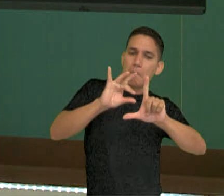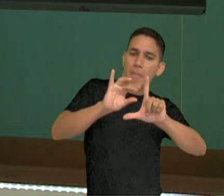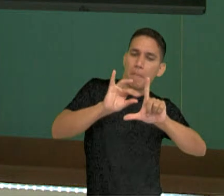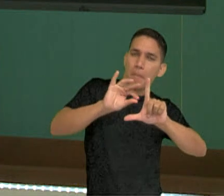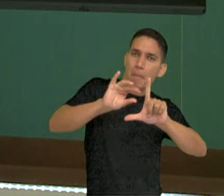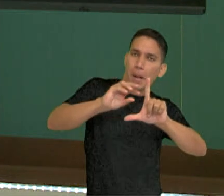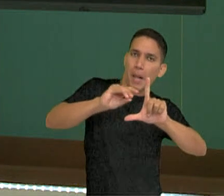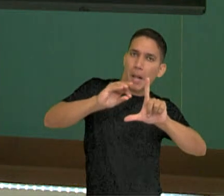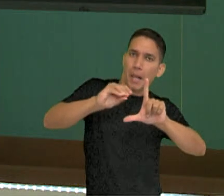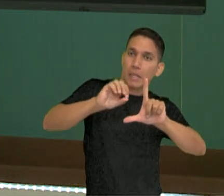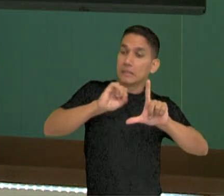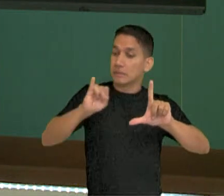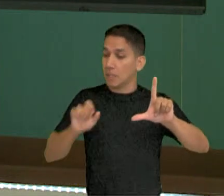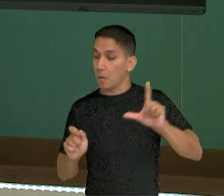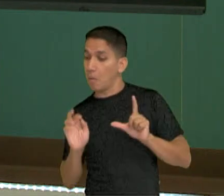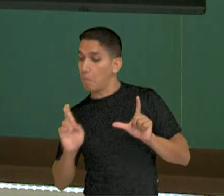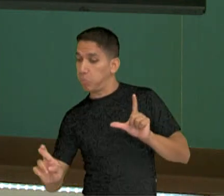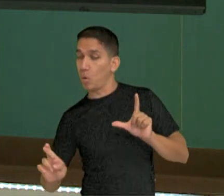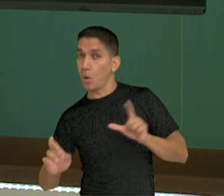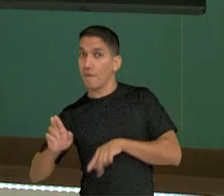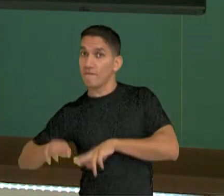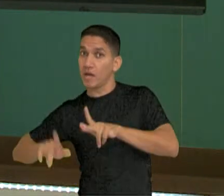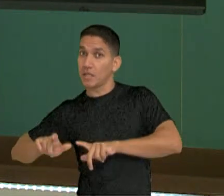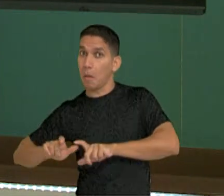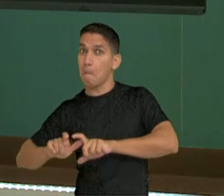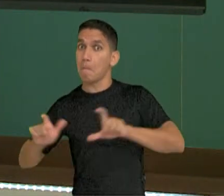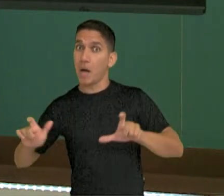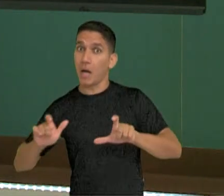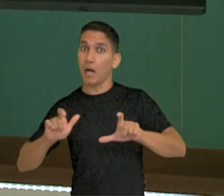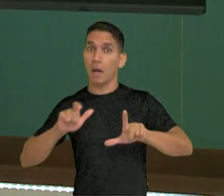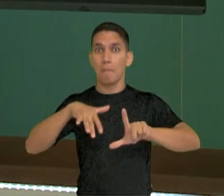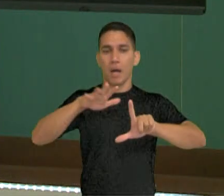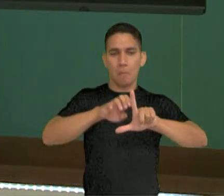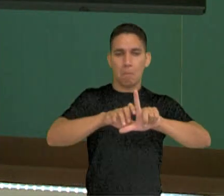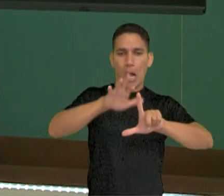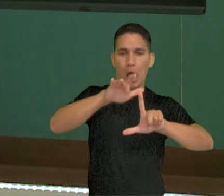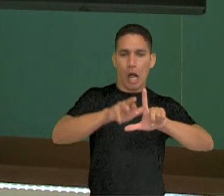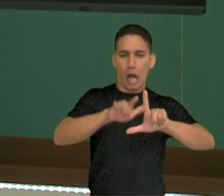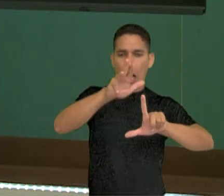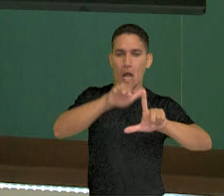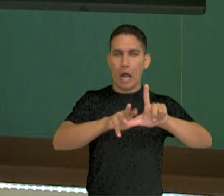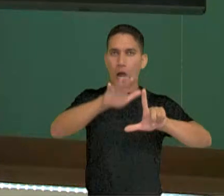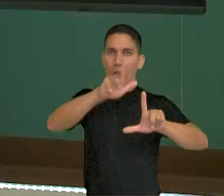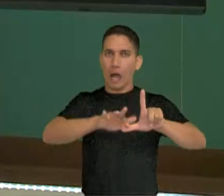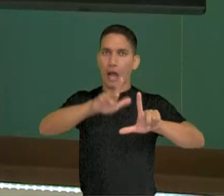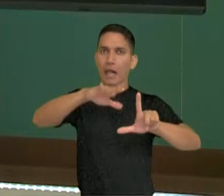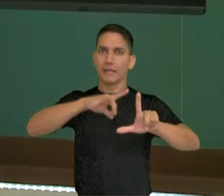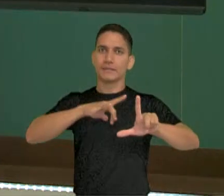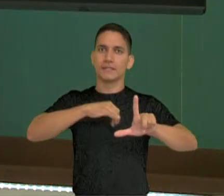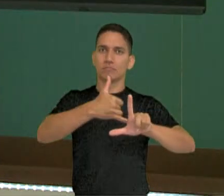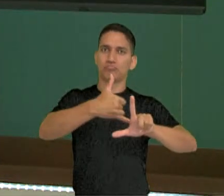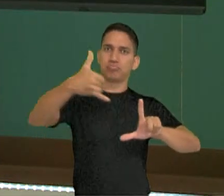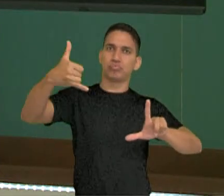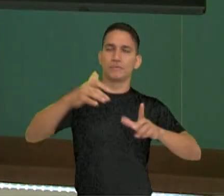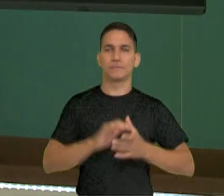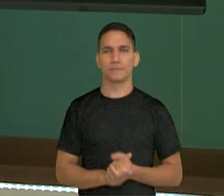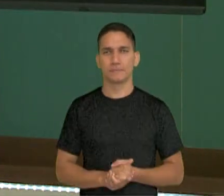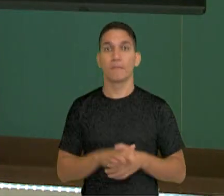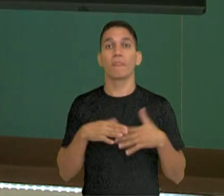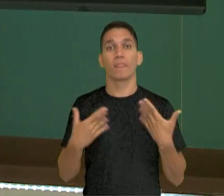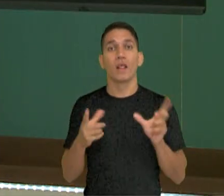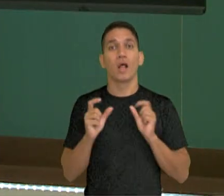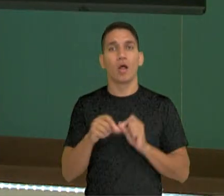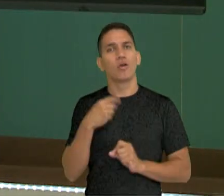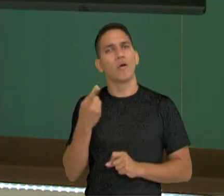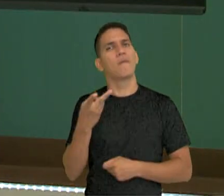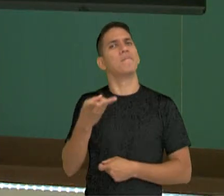Quanto maior for o valor da variância, mais distante da média estão os valores. Então aí a gente já